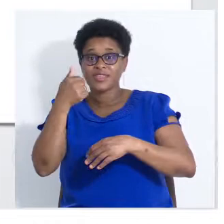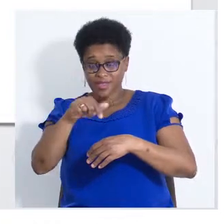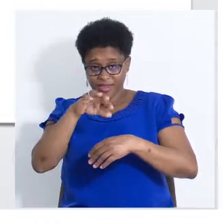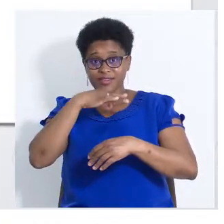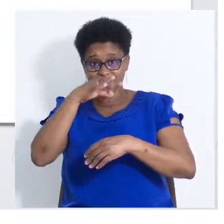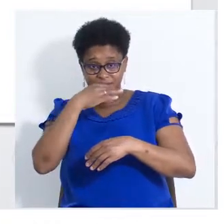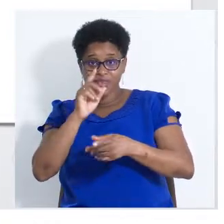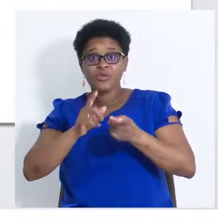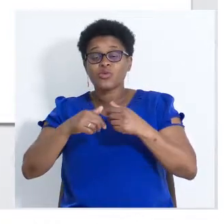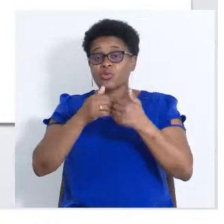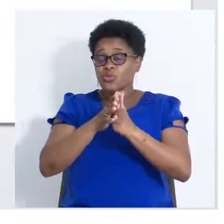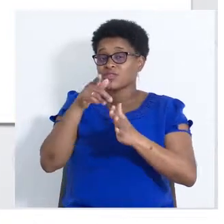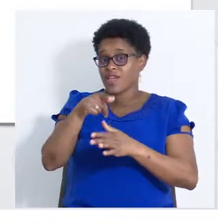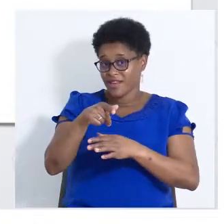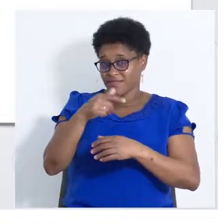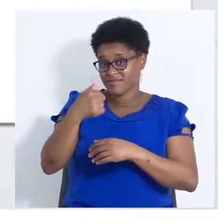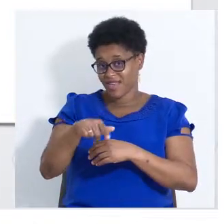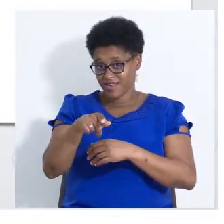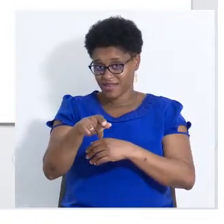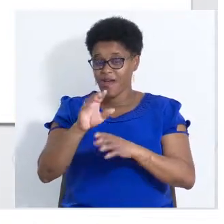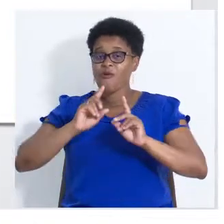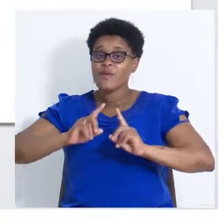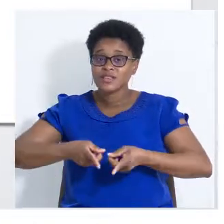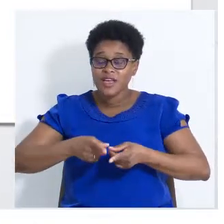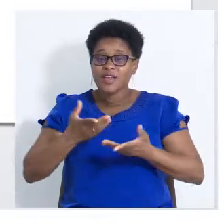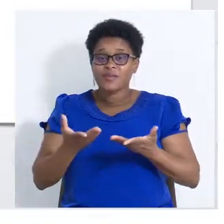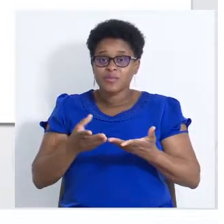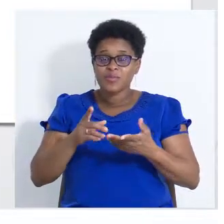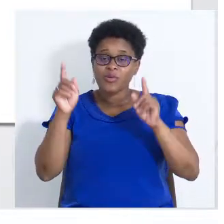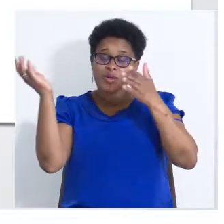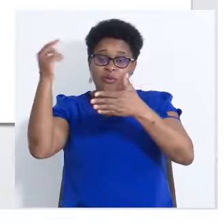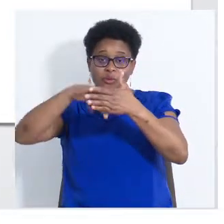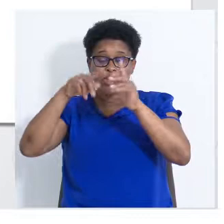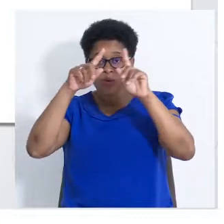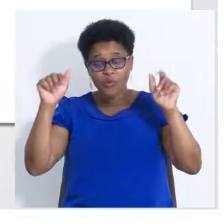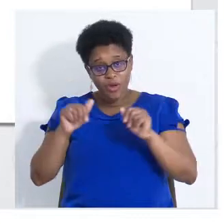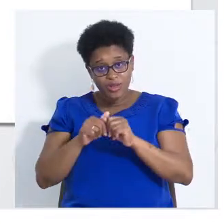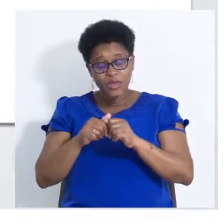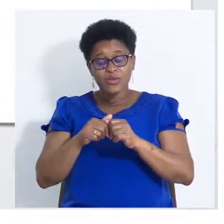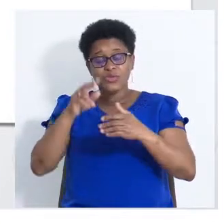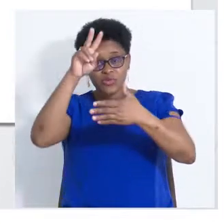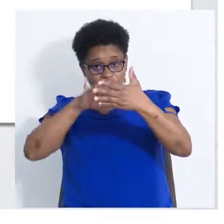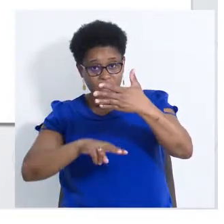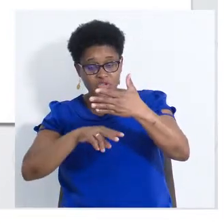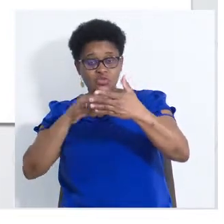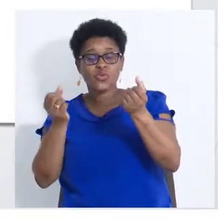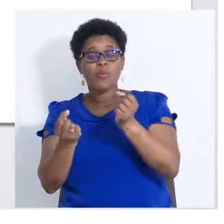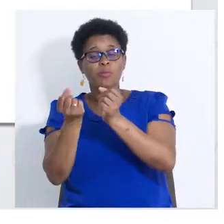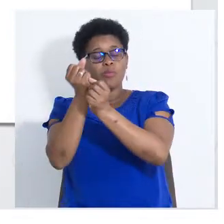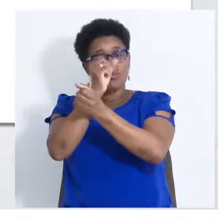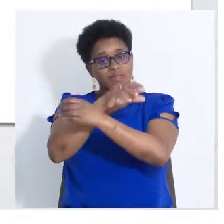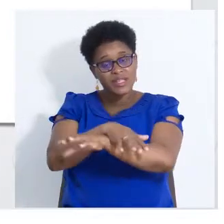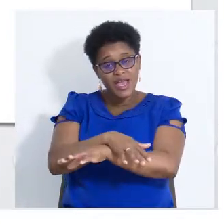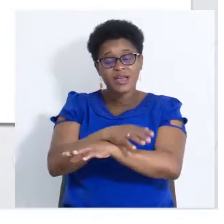tu vais ter que dar conta de tudo o que está aqui. A começar por enquadrar o texto publicitário no